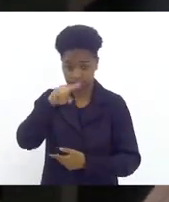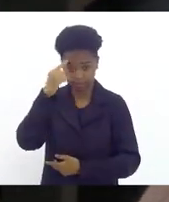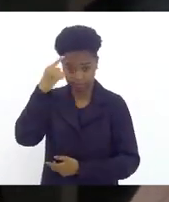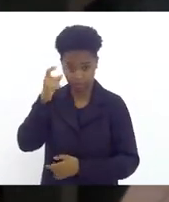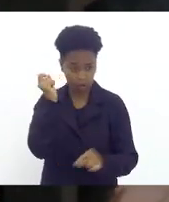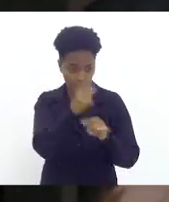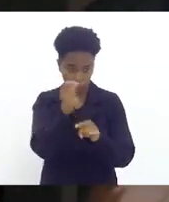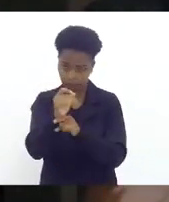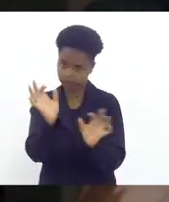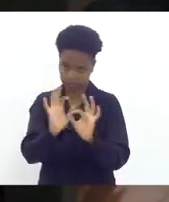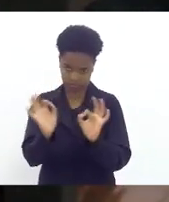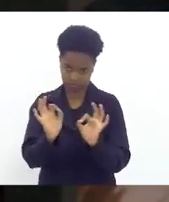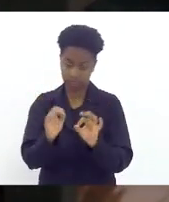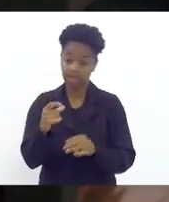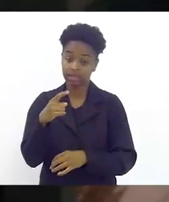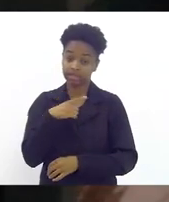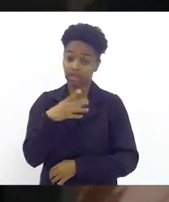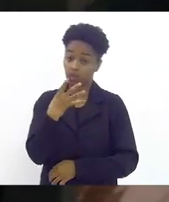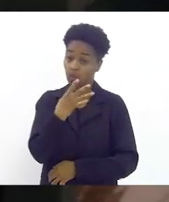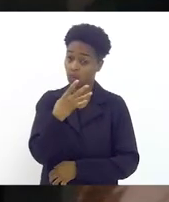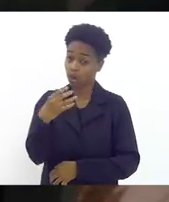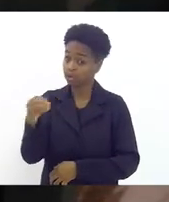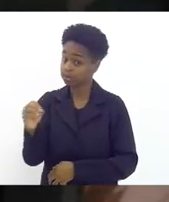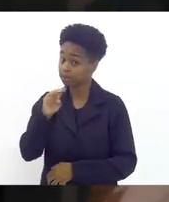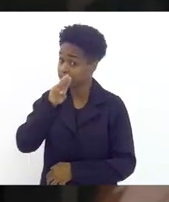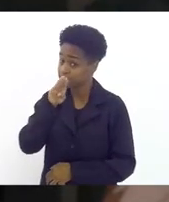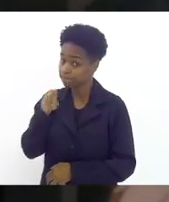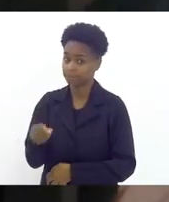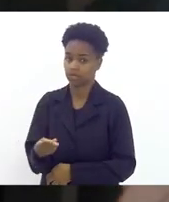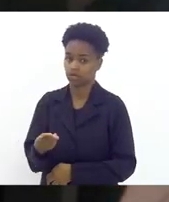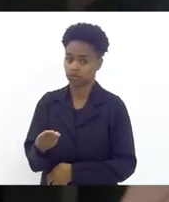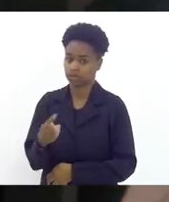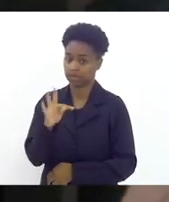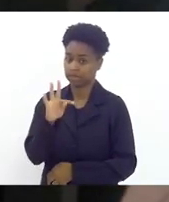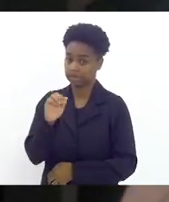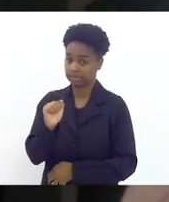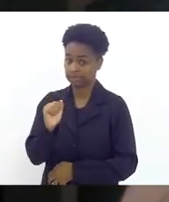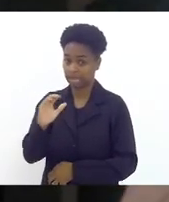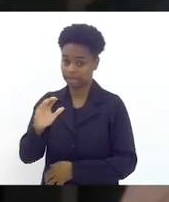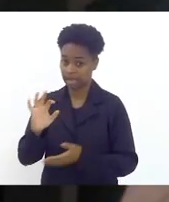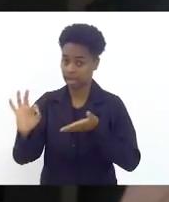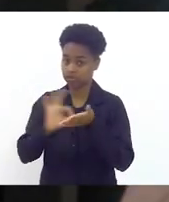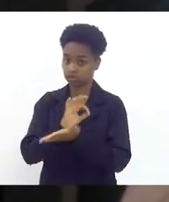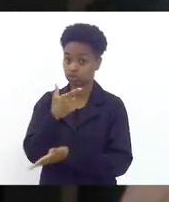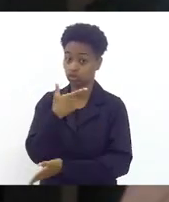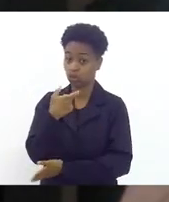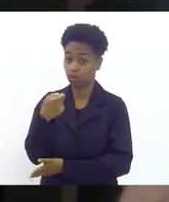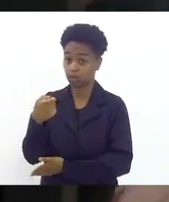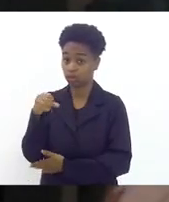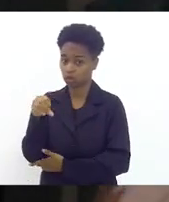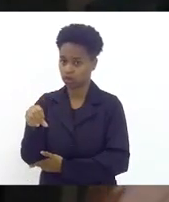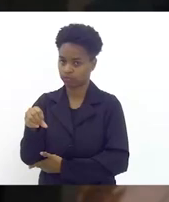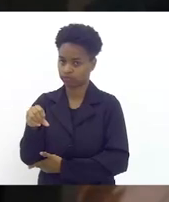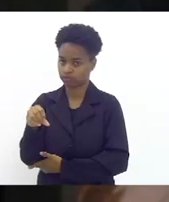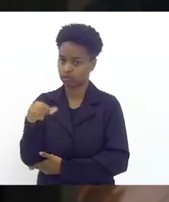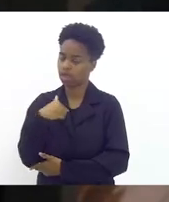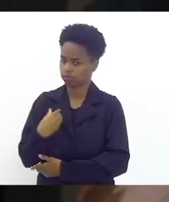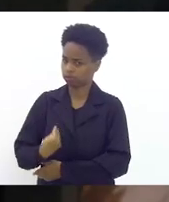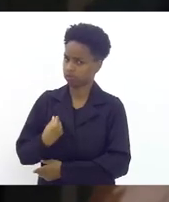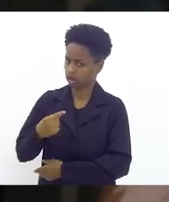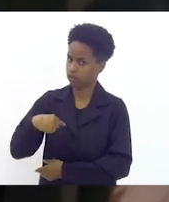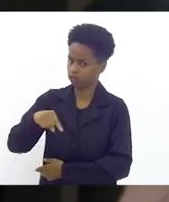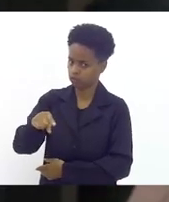é 400 milhões do taco assinado em 2009 eu tava lá na